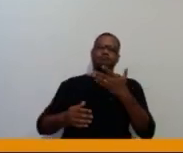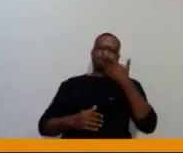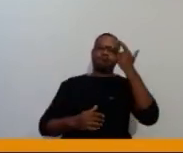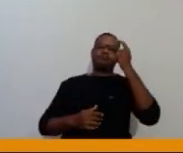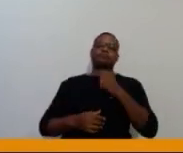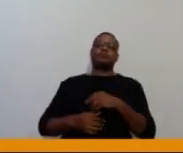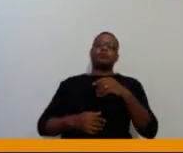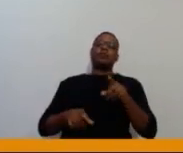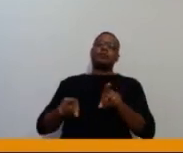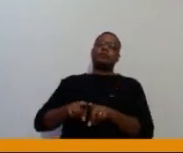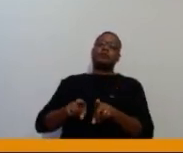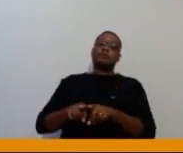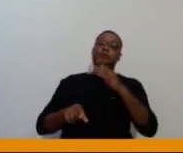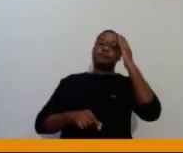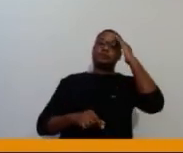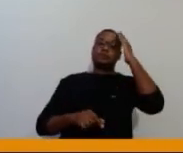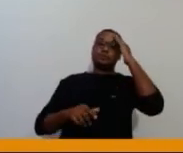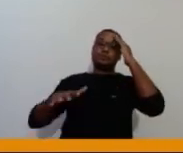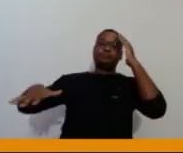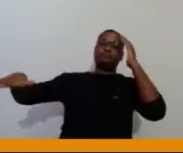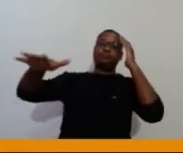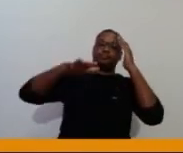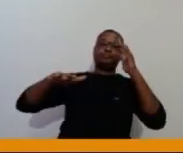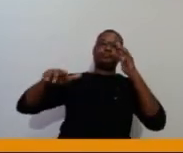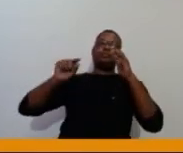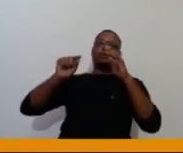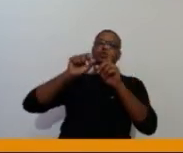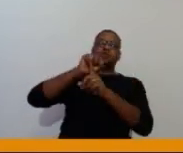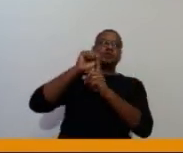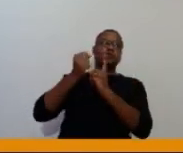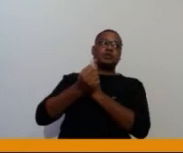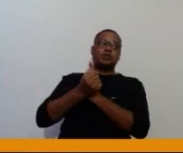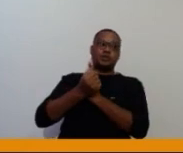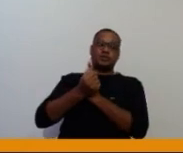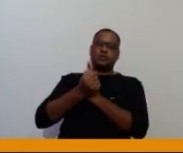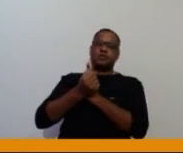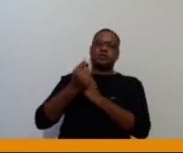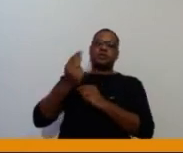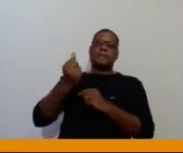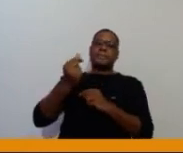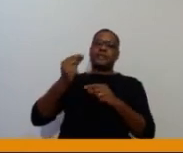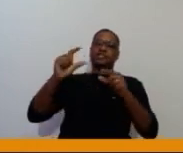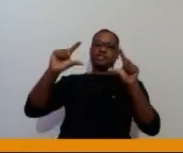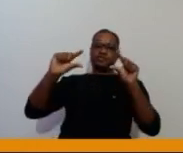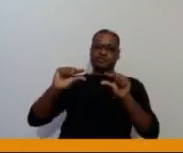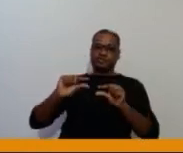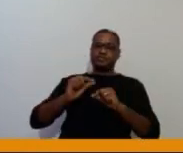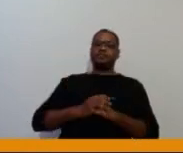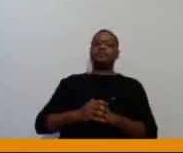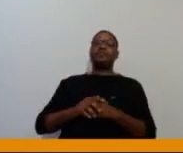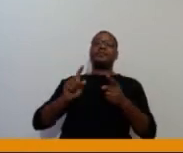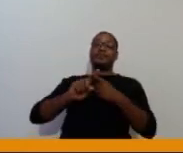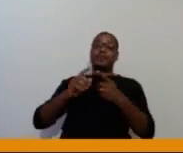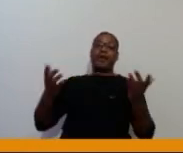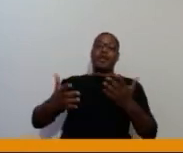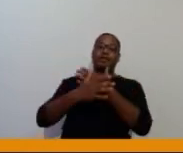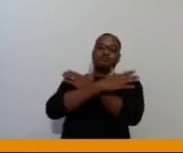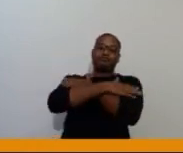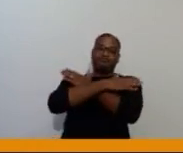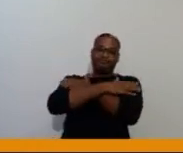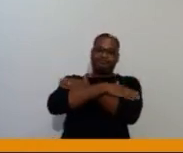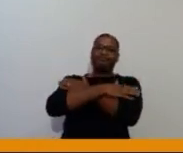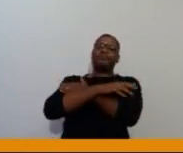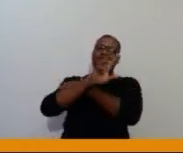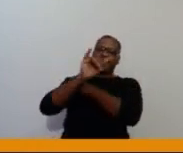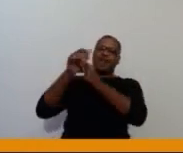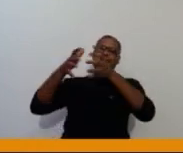população de baixa renda. Agora, então, com desemprego, isso vai crescer muito. Então, a tendência é procurar curso de menor preço. E